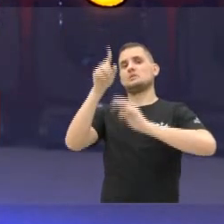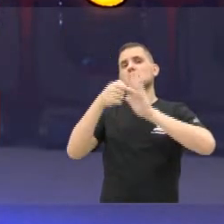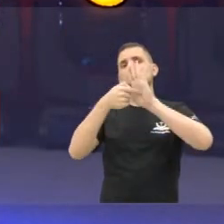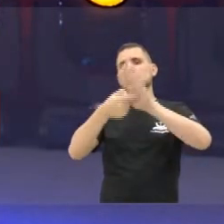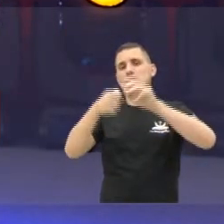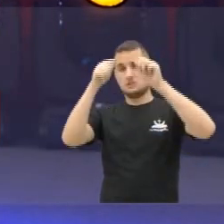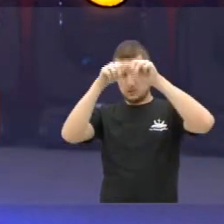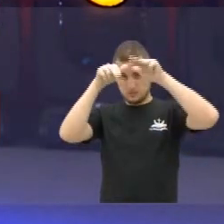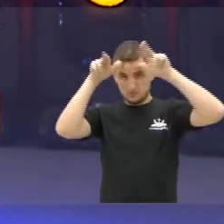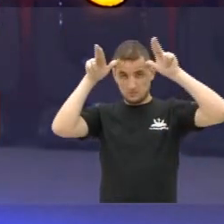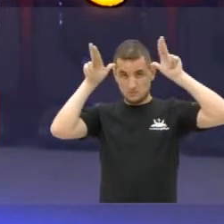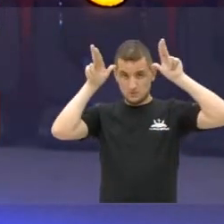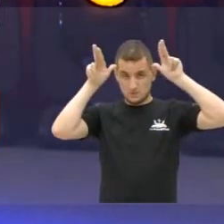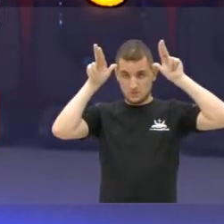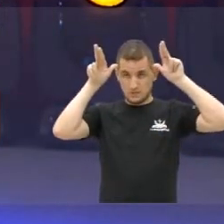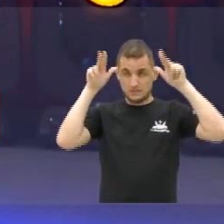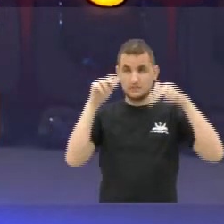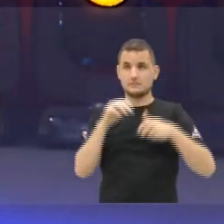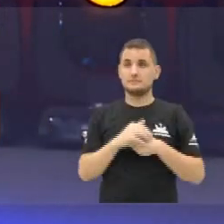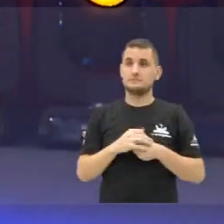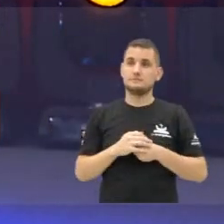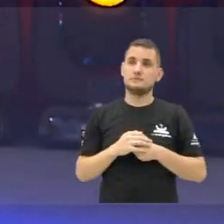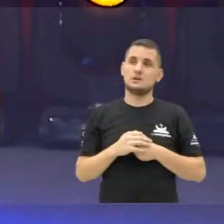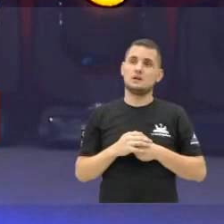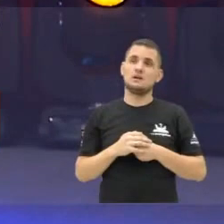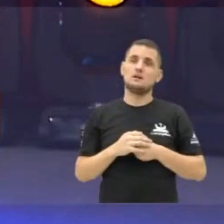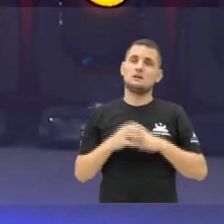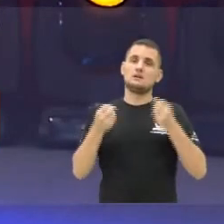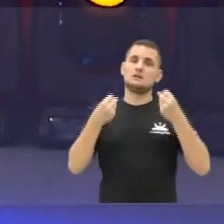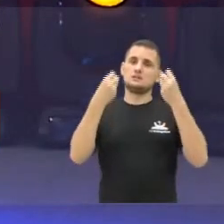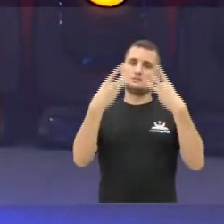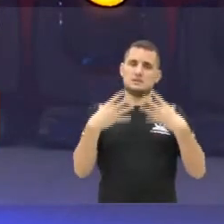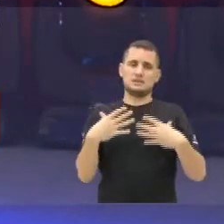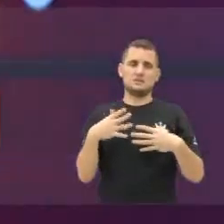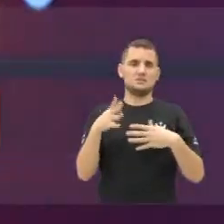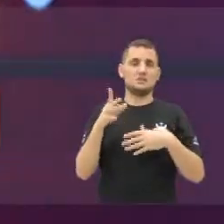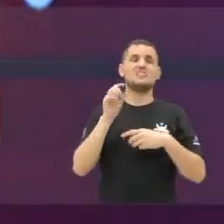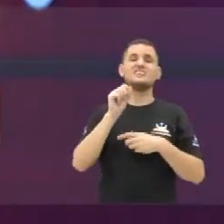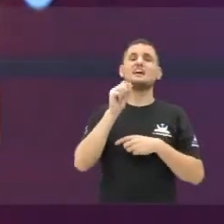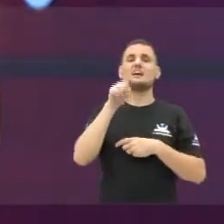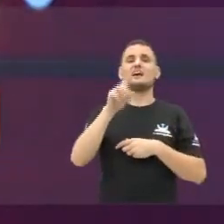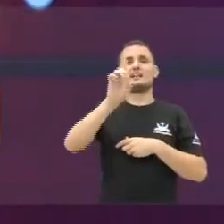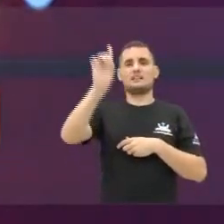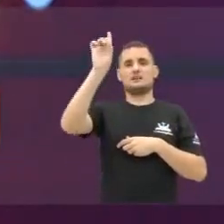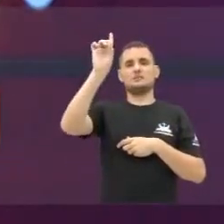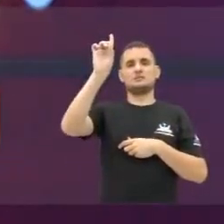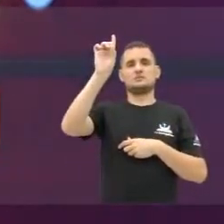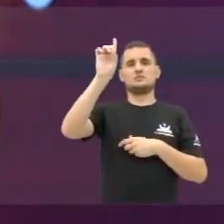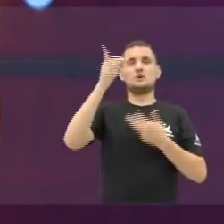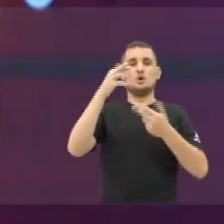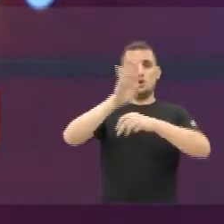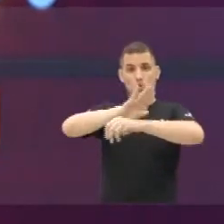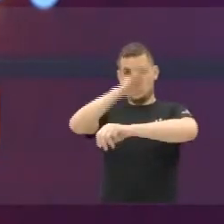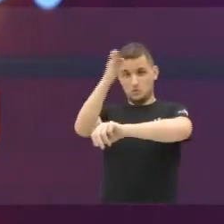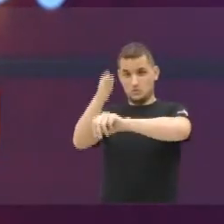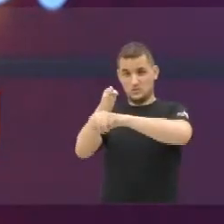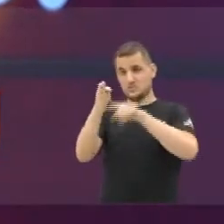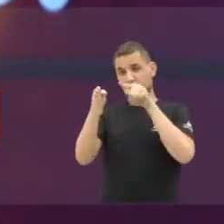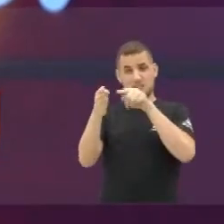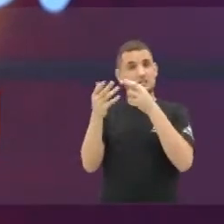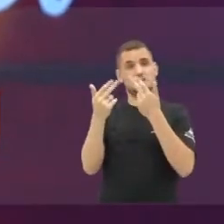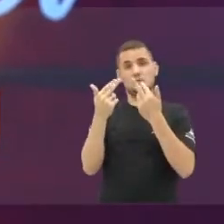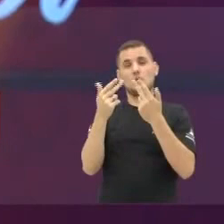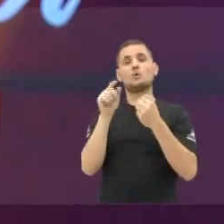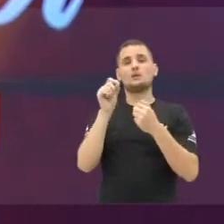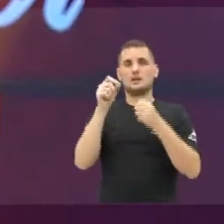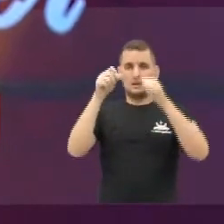a Moisés na sarça ardente, dizendo: eu sou o que sou. É o mesmo monte onde depois Moisés